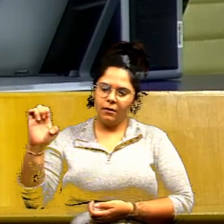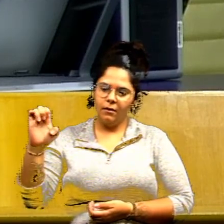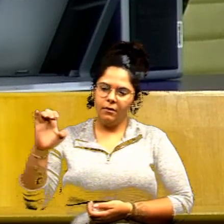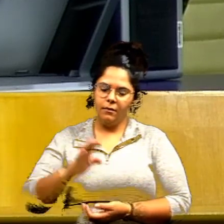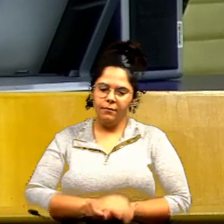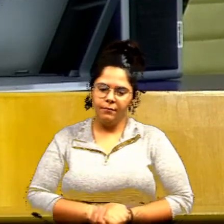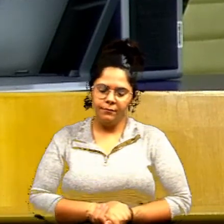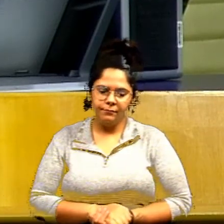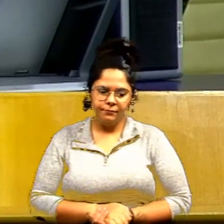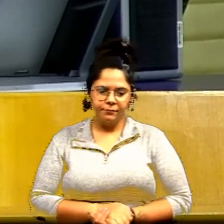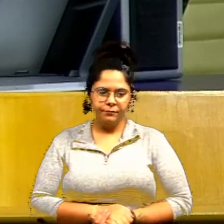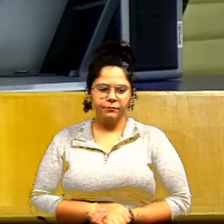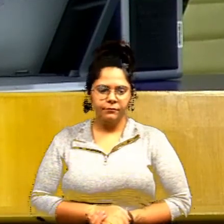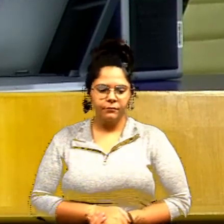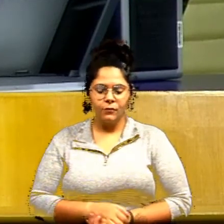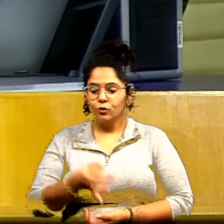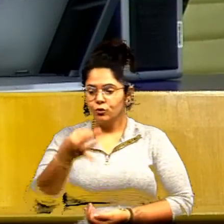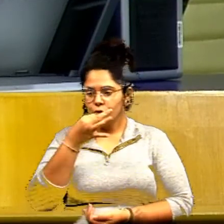só